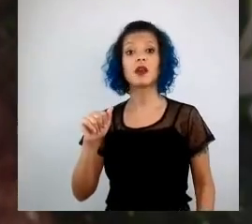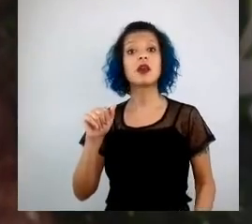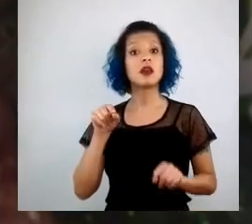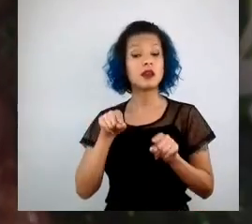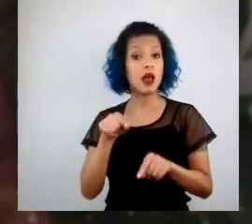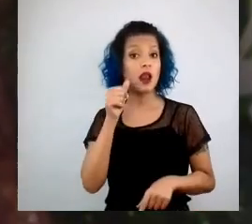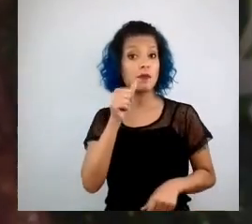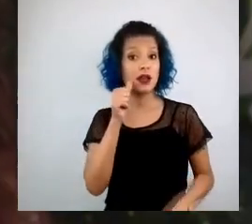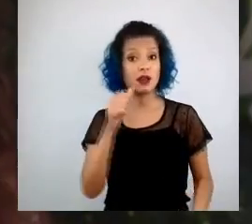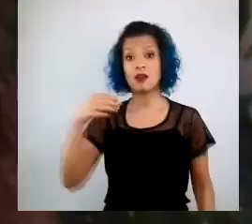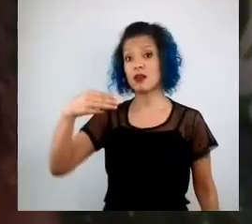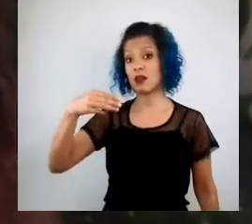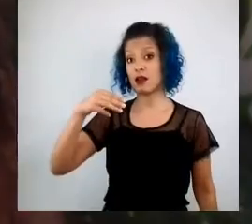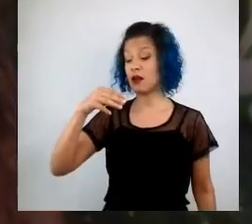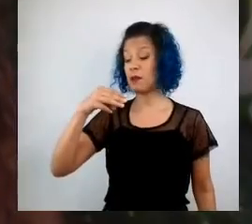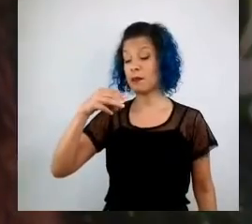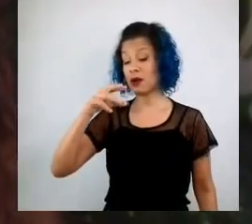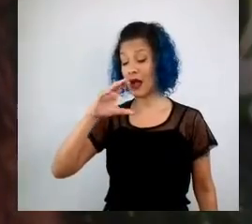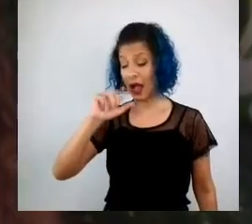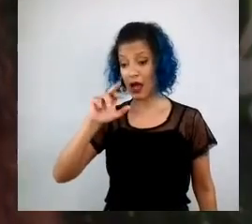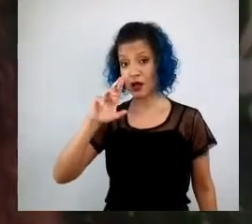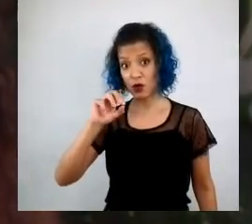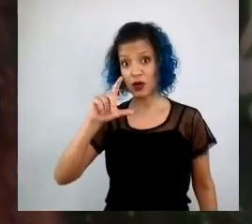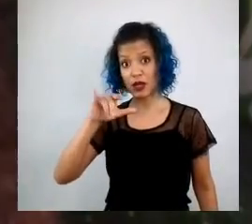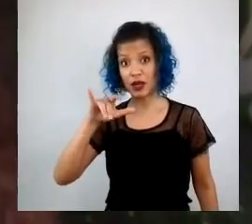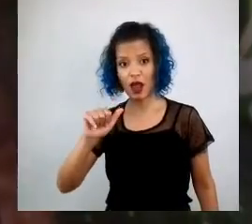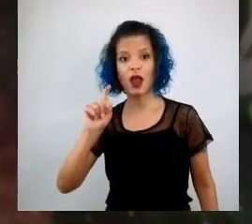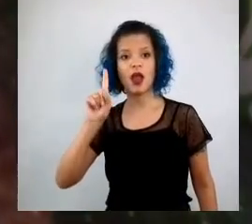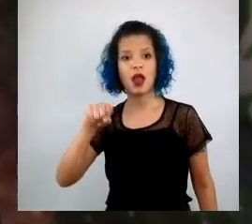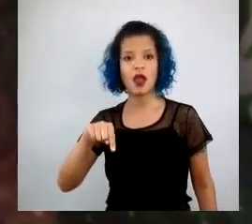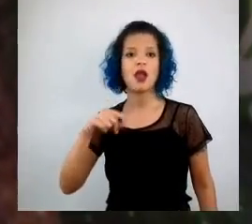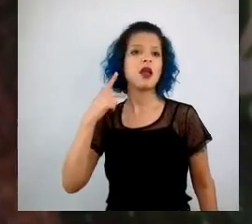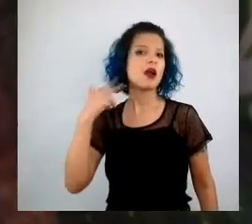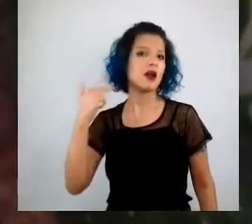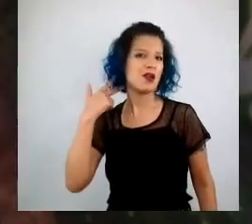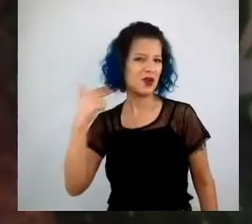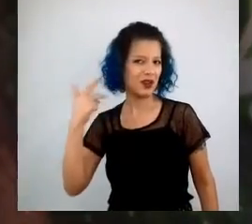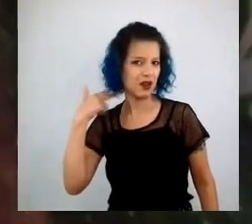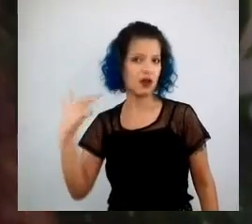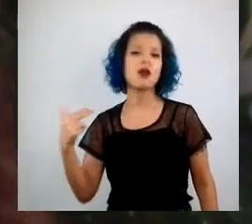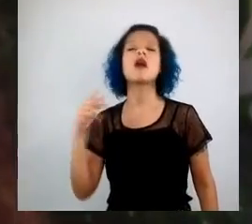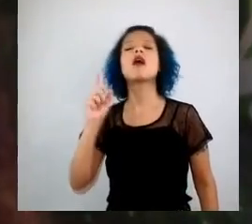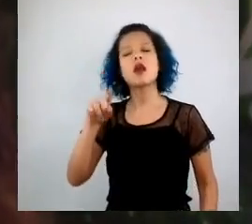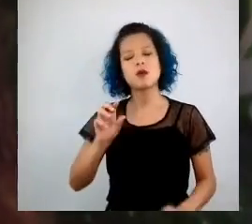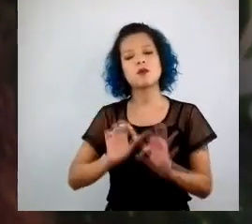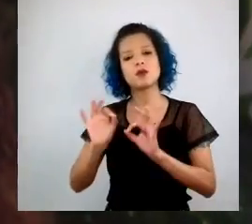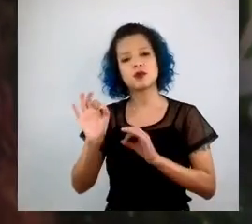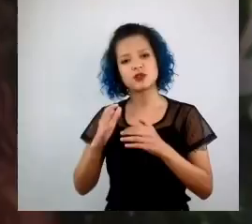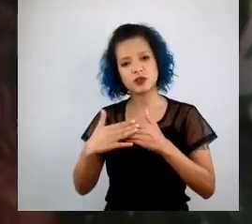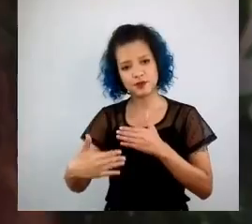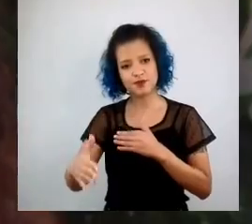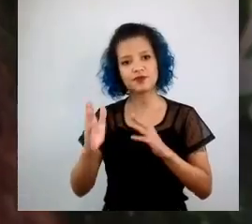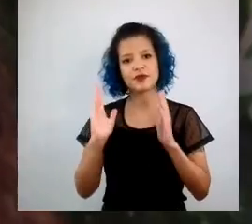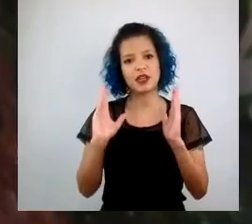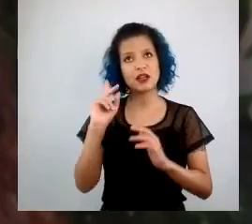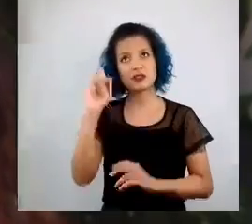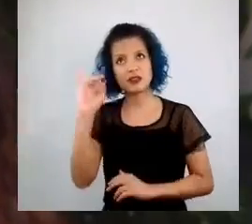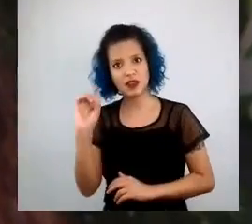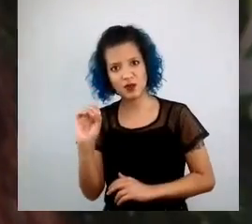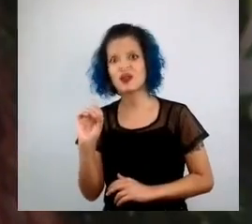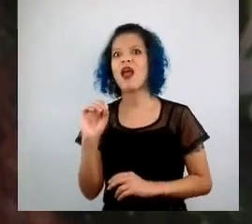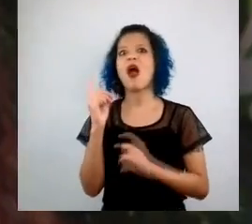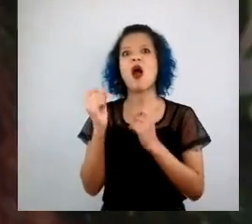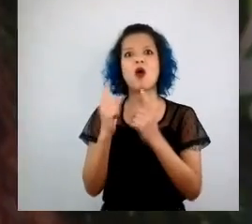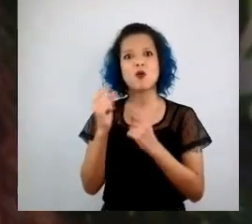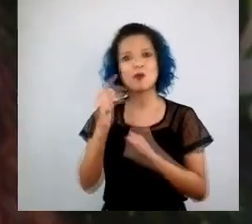está desenvolvendo, direção do Jefferson D, já temos aí, graças a Deus, alguns patrocinadores. É interessante falar